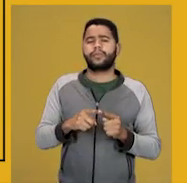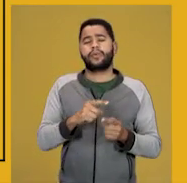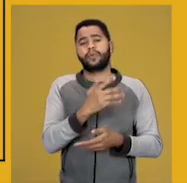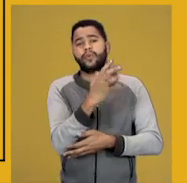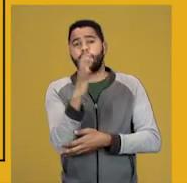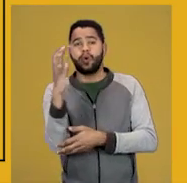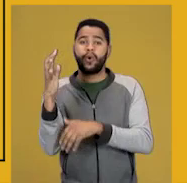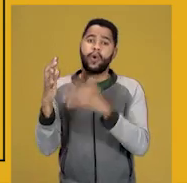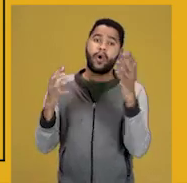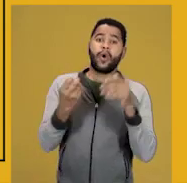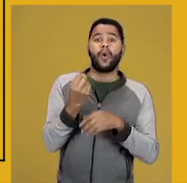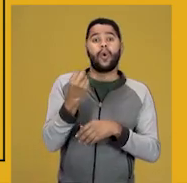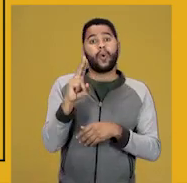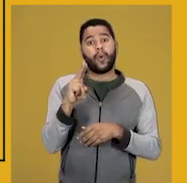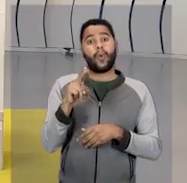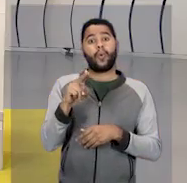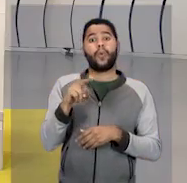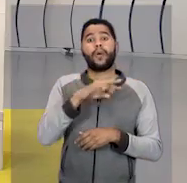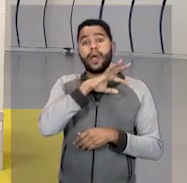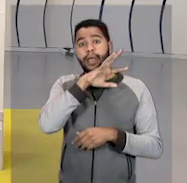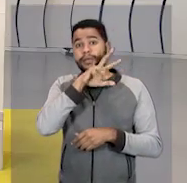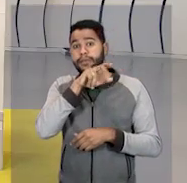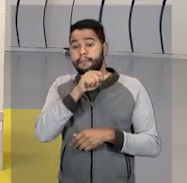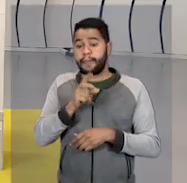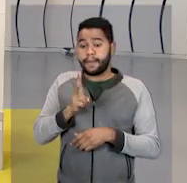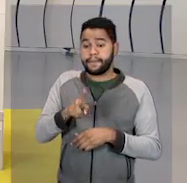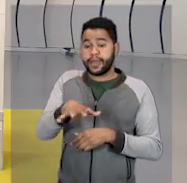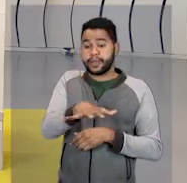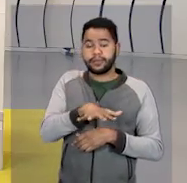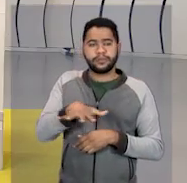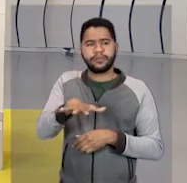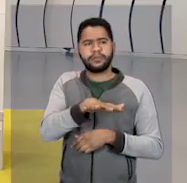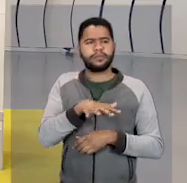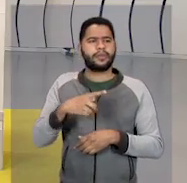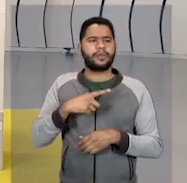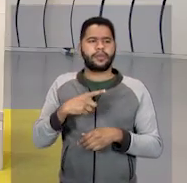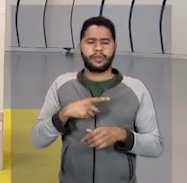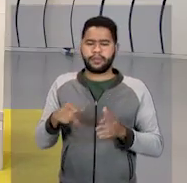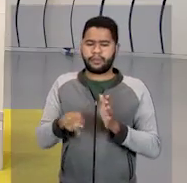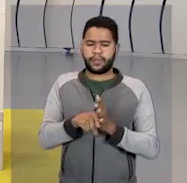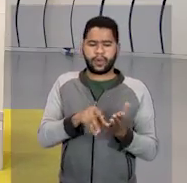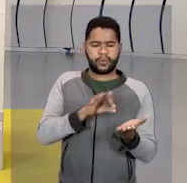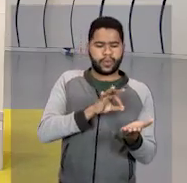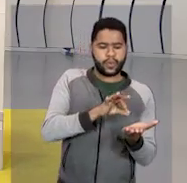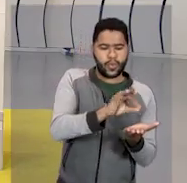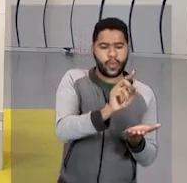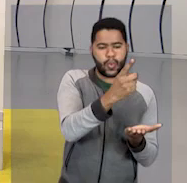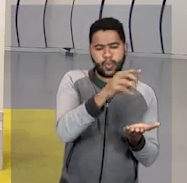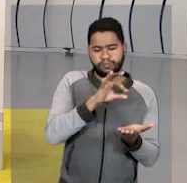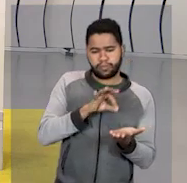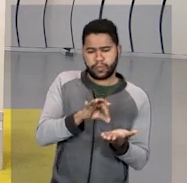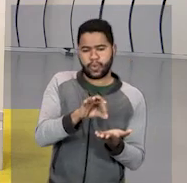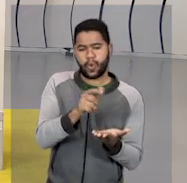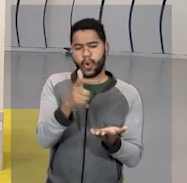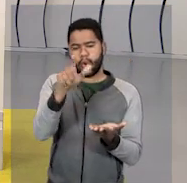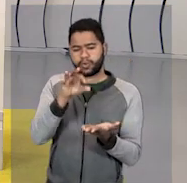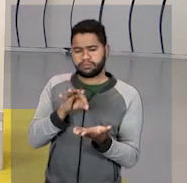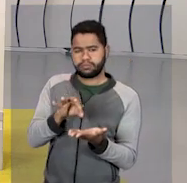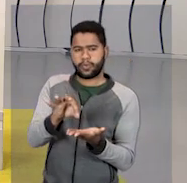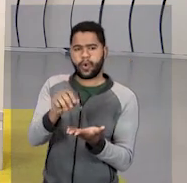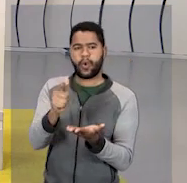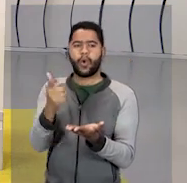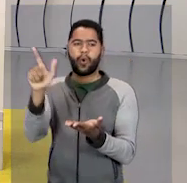ou animais em uma mesma área. Então, se ali você faz o processo de rotação, vamos dizer assim, da produção, ou você